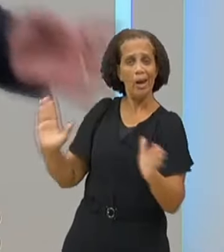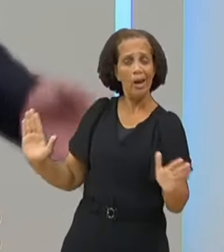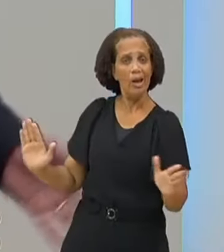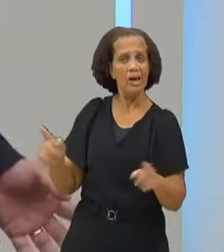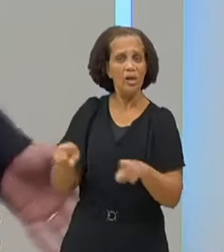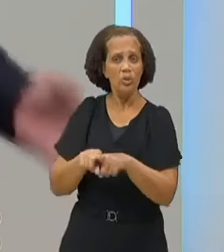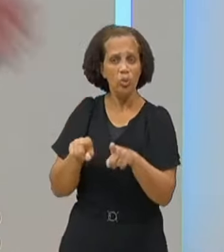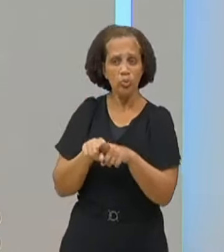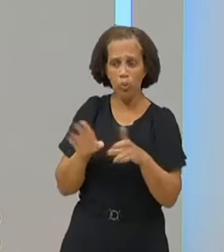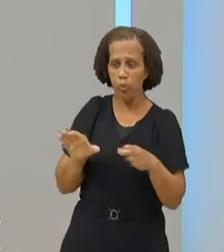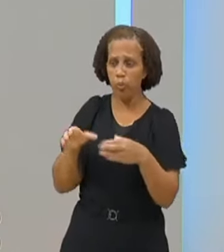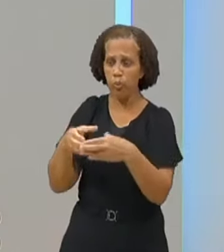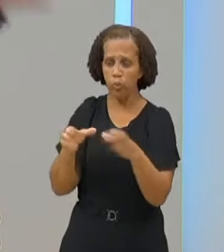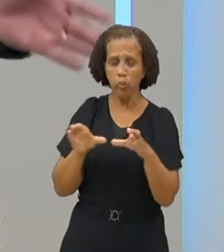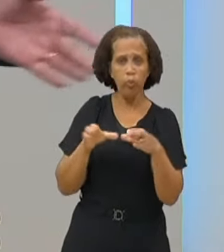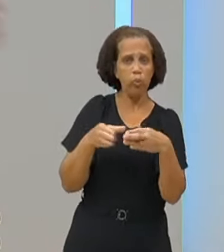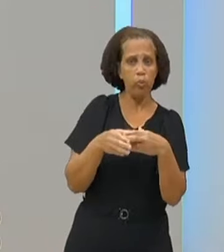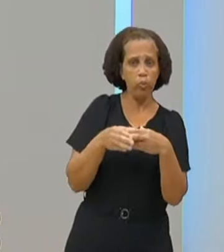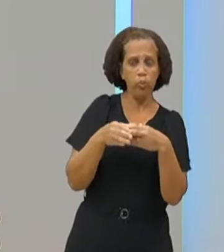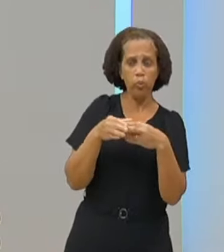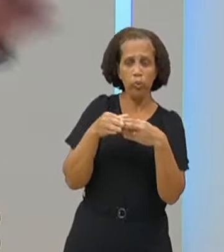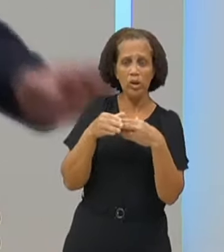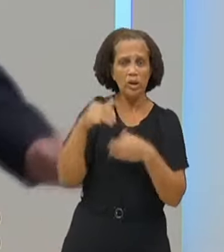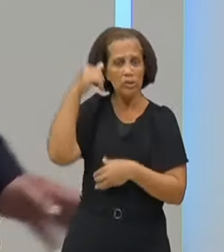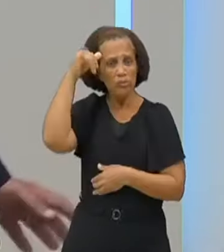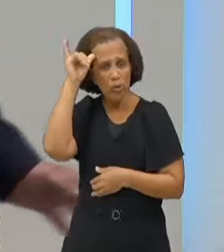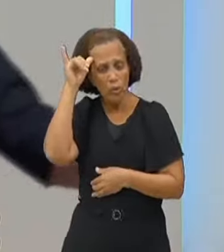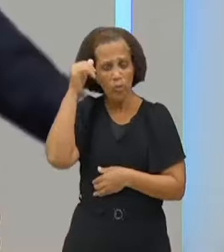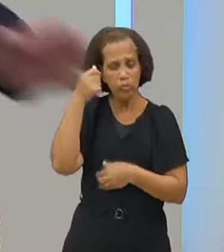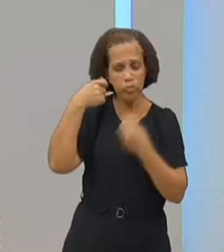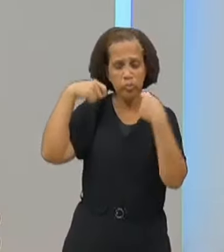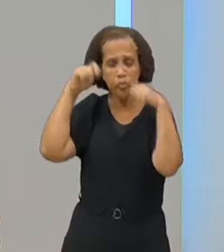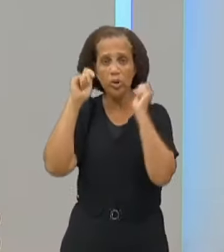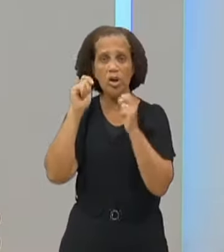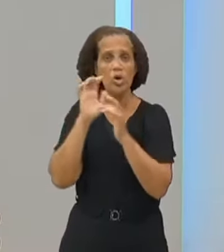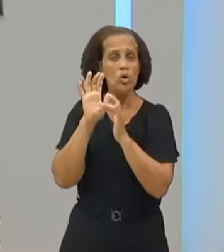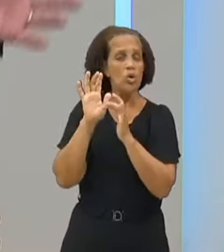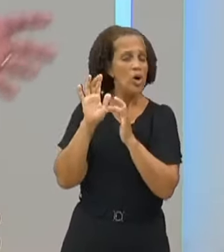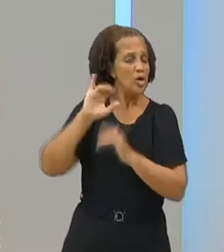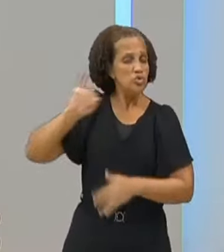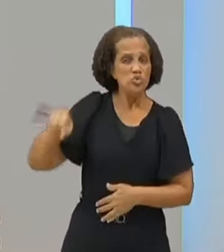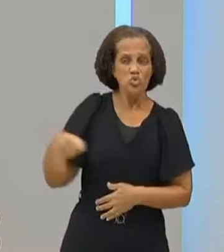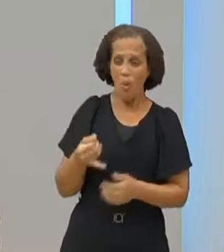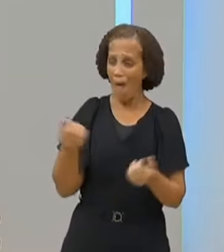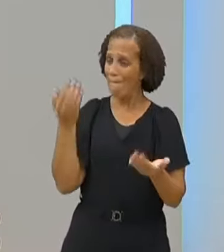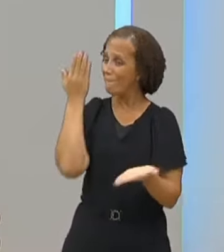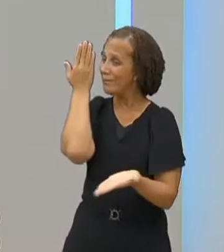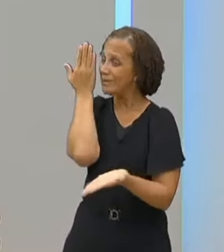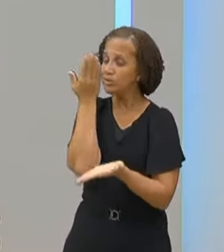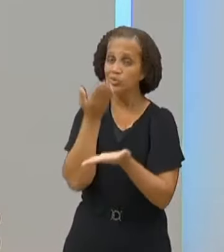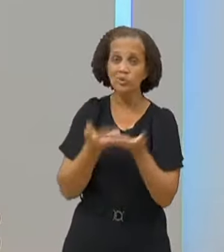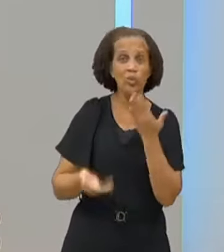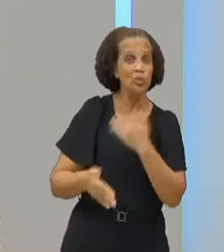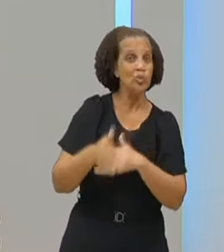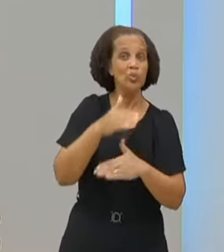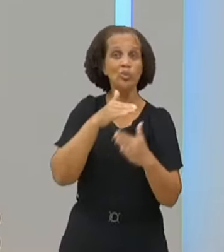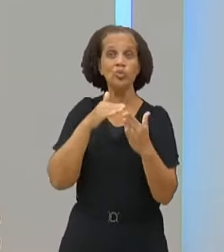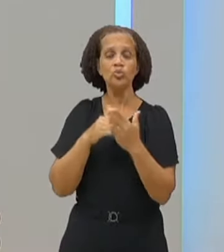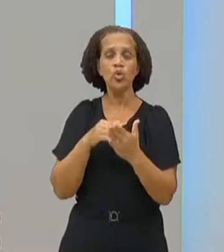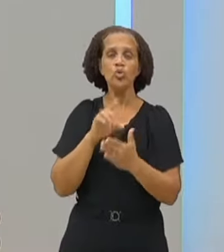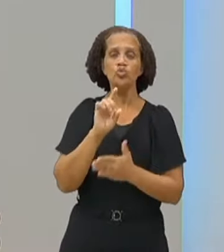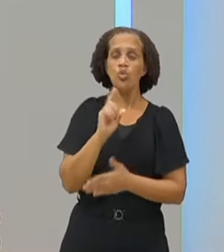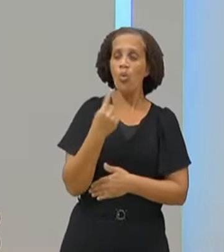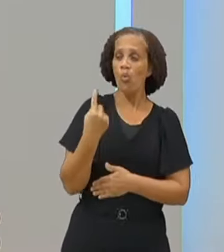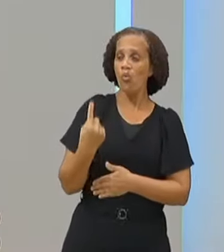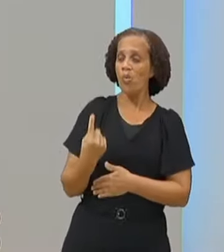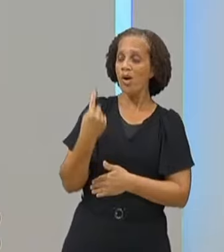seus rebanhos, todos os seus servos, os seus trabalhadores. Jó perdeu tudo, ficou somente com uma